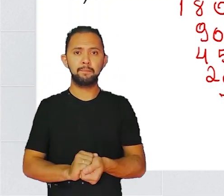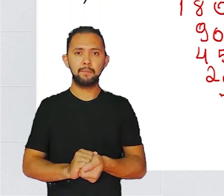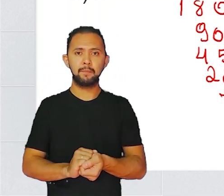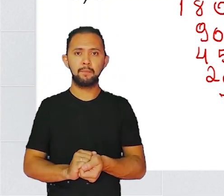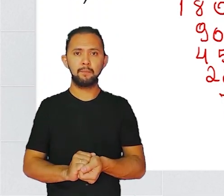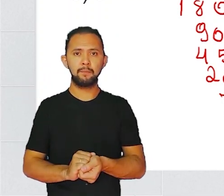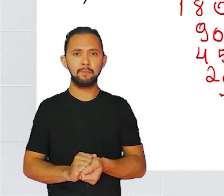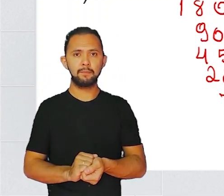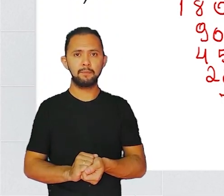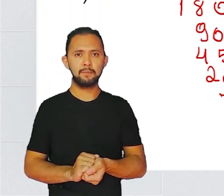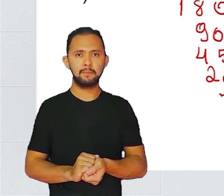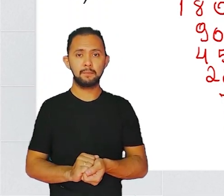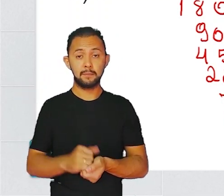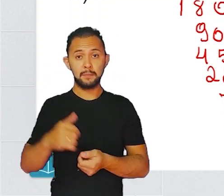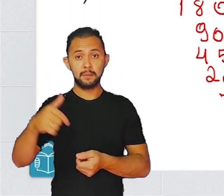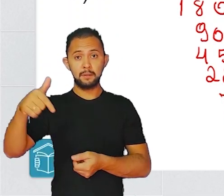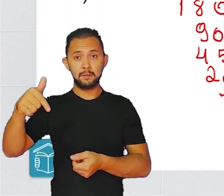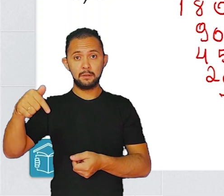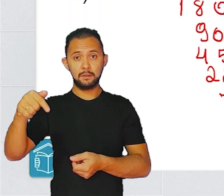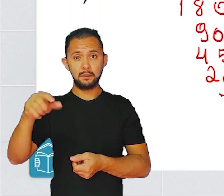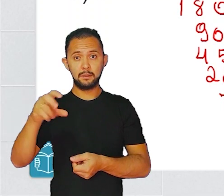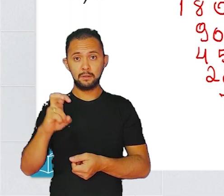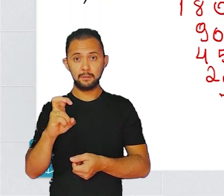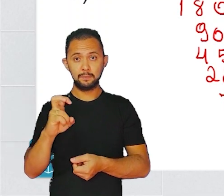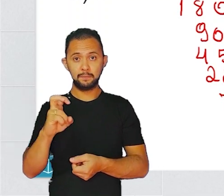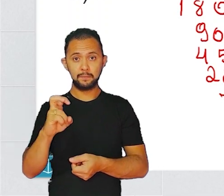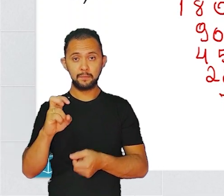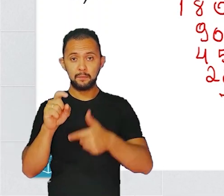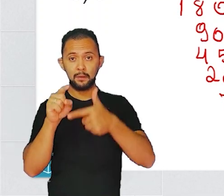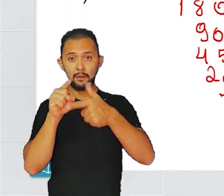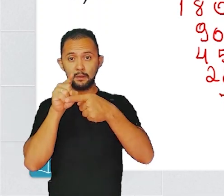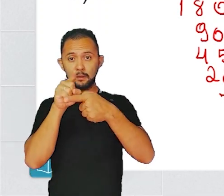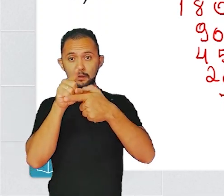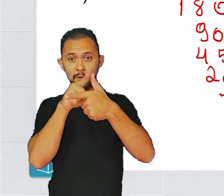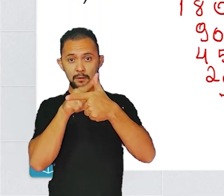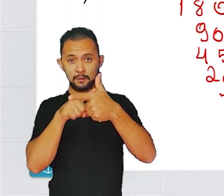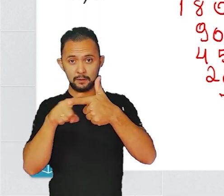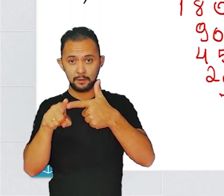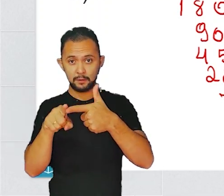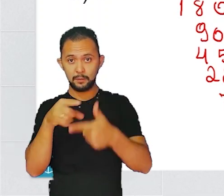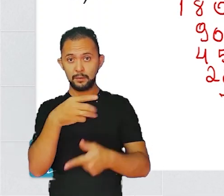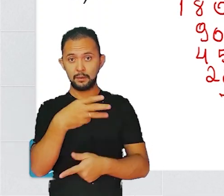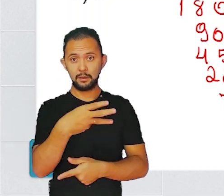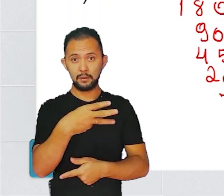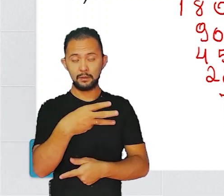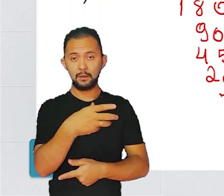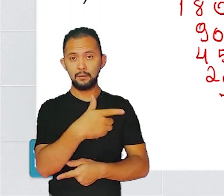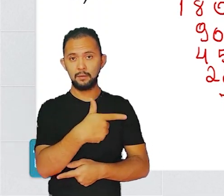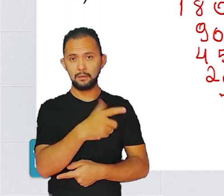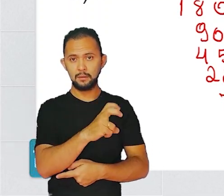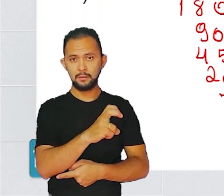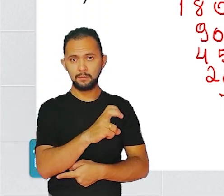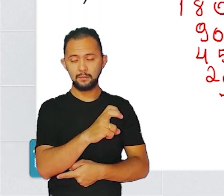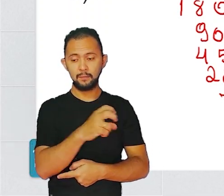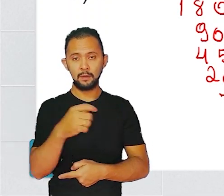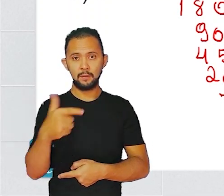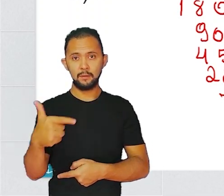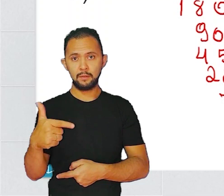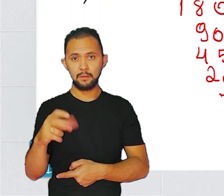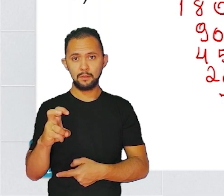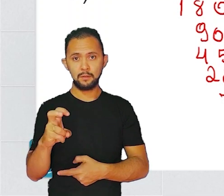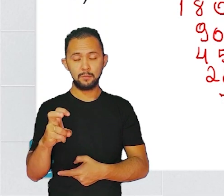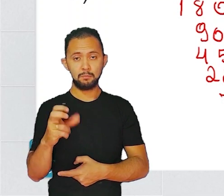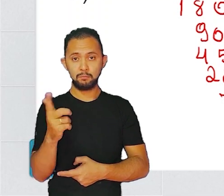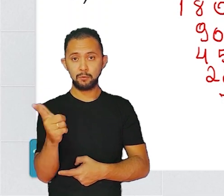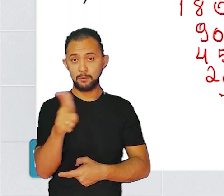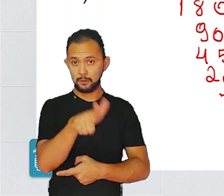vamos dividir. E aí, ó, 75 dividido por 3 é 25. 25 não dá por